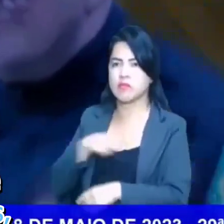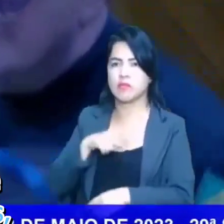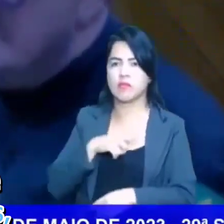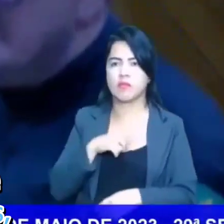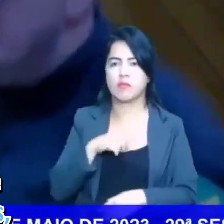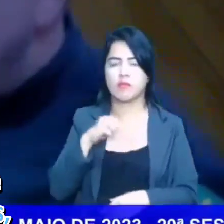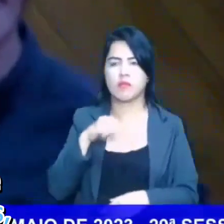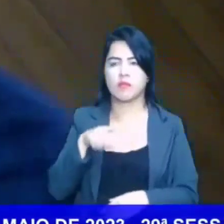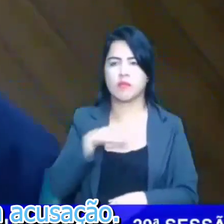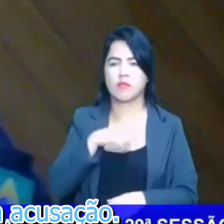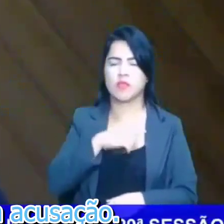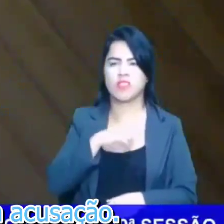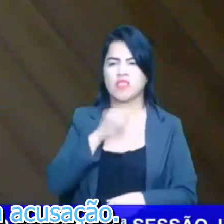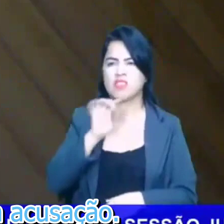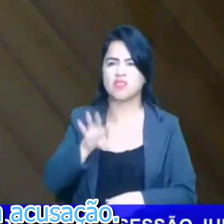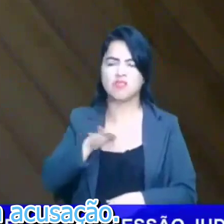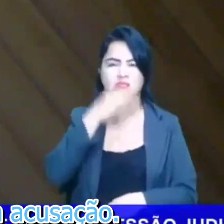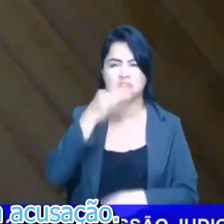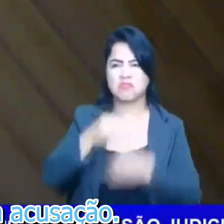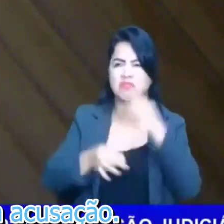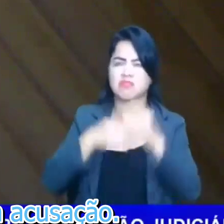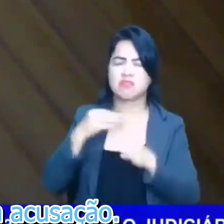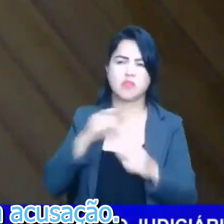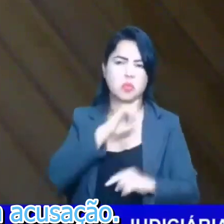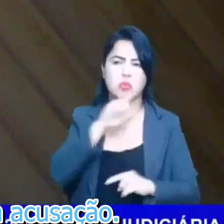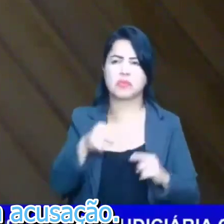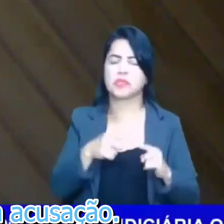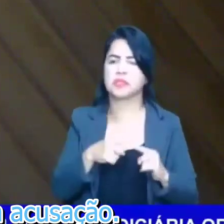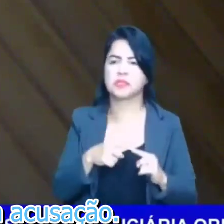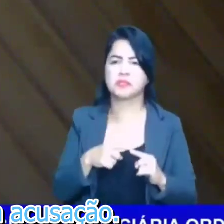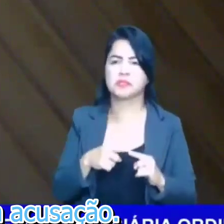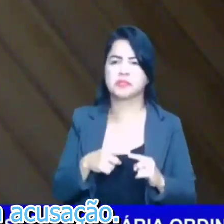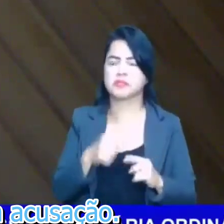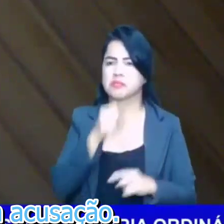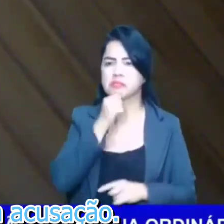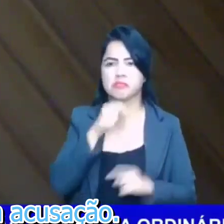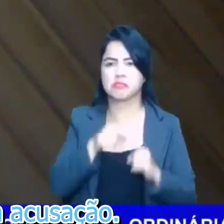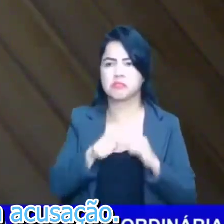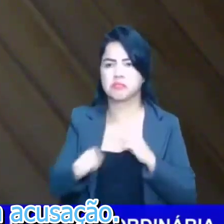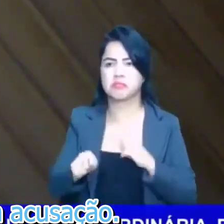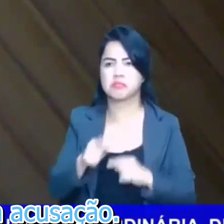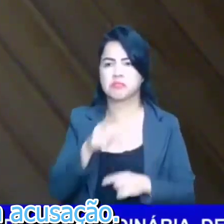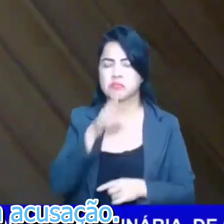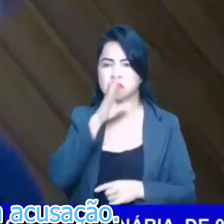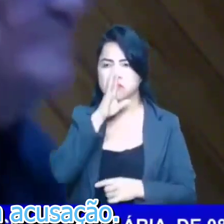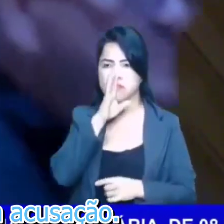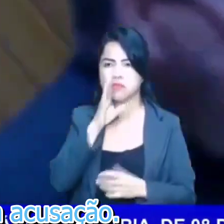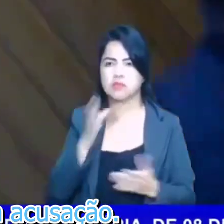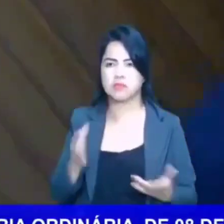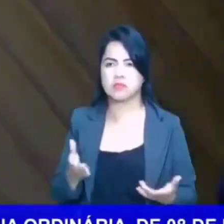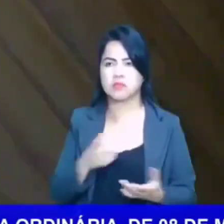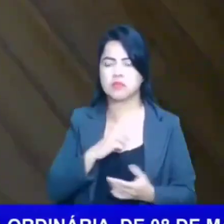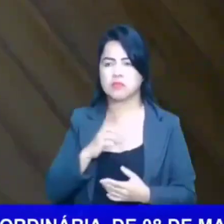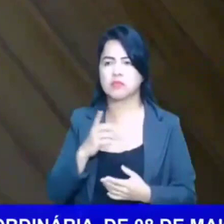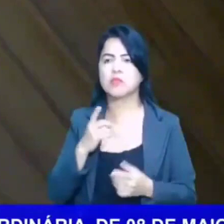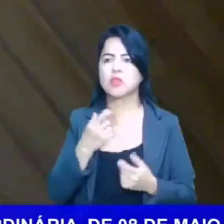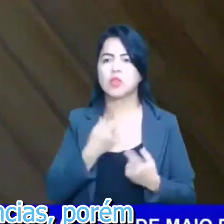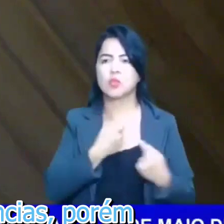meras ilações e não concordou ou simplesmente ficou silente, como diz a